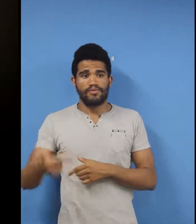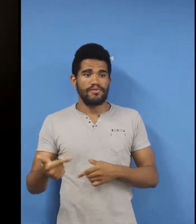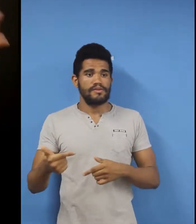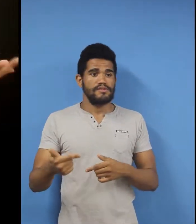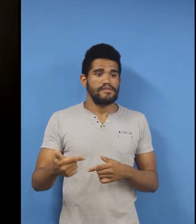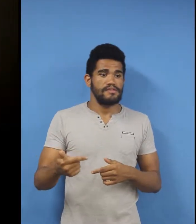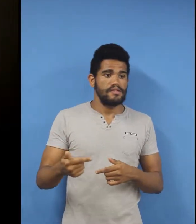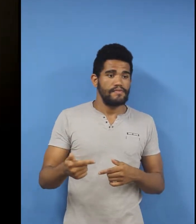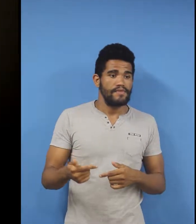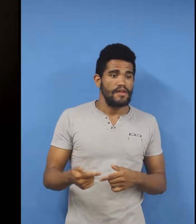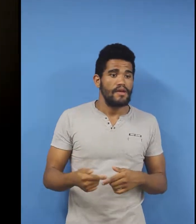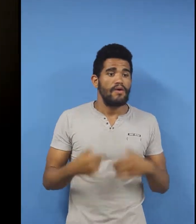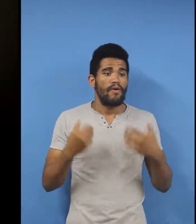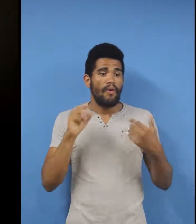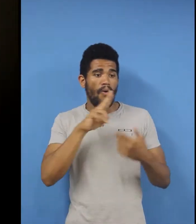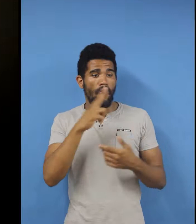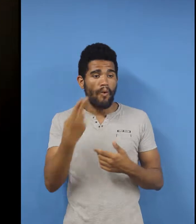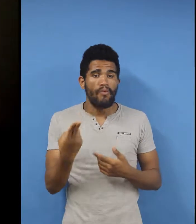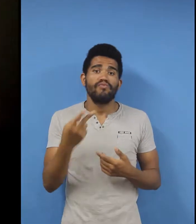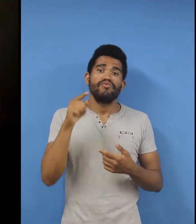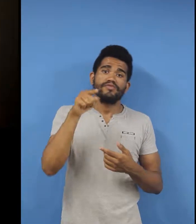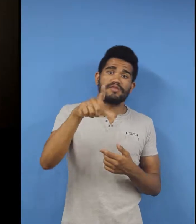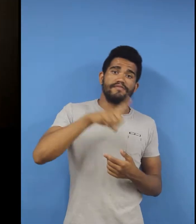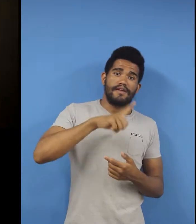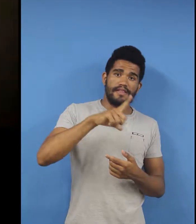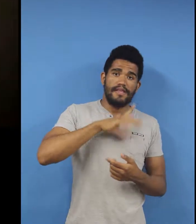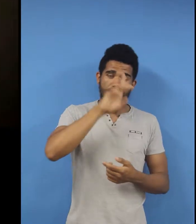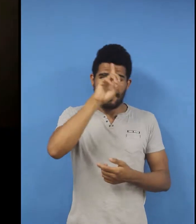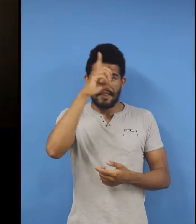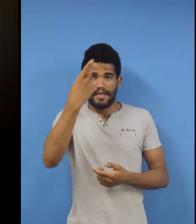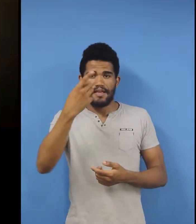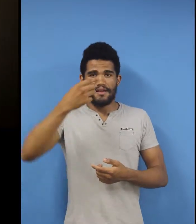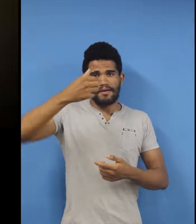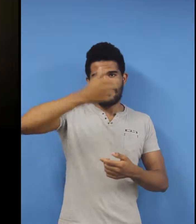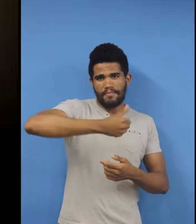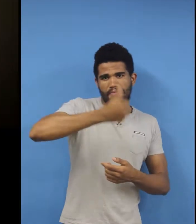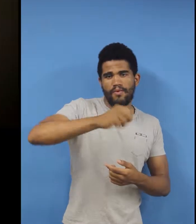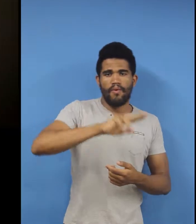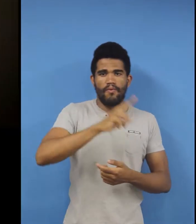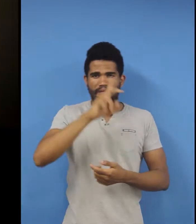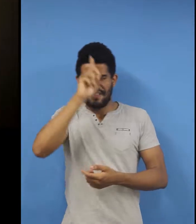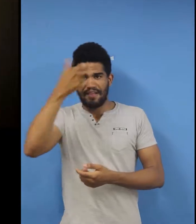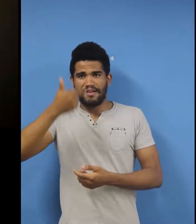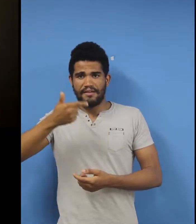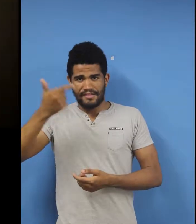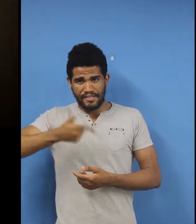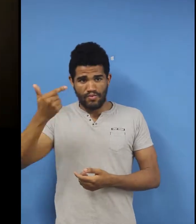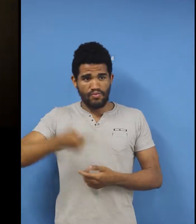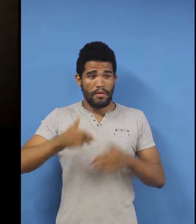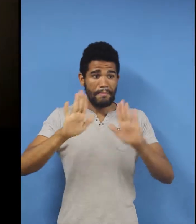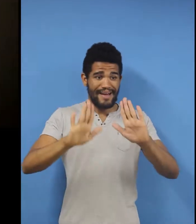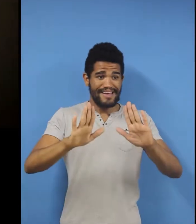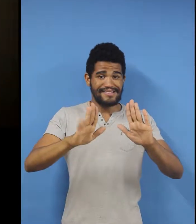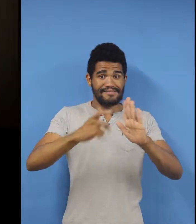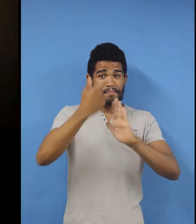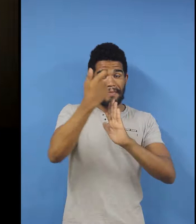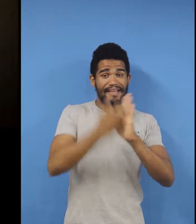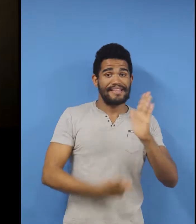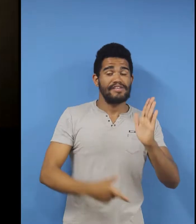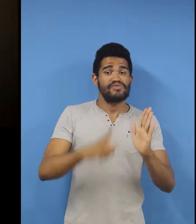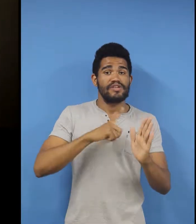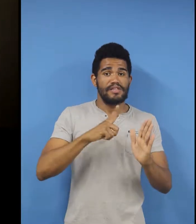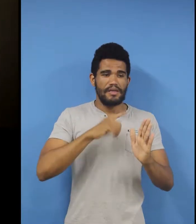2. Questão 1, questão 2. Ou ideia 1, ideia 2. Isso para textos que tem